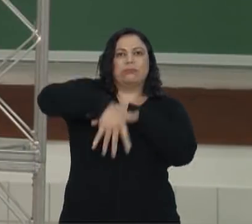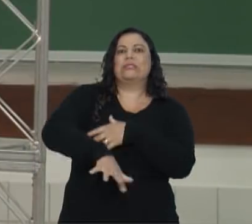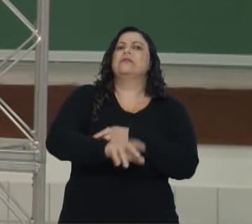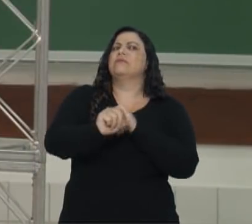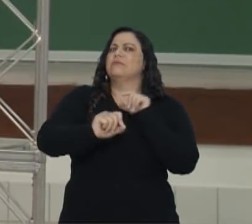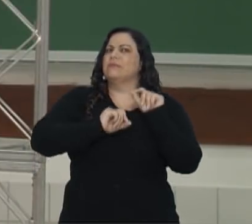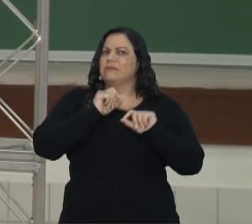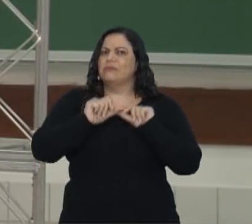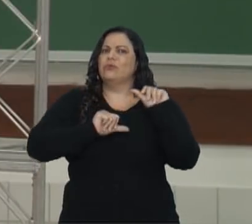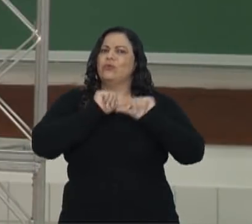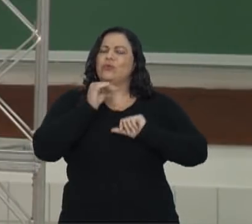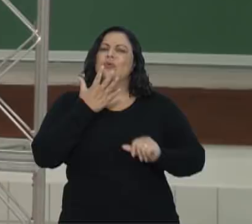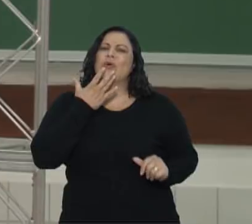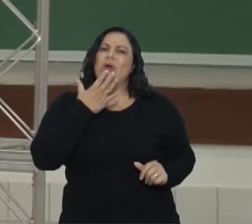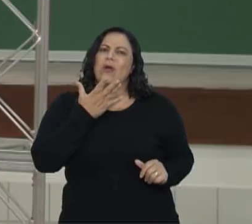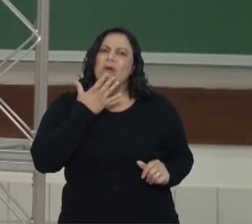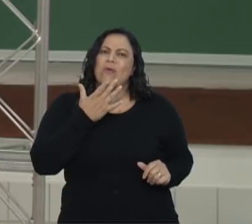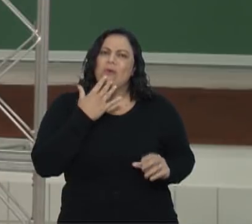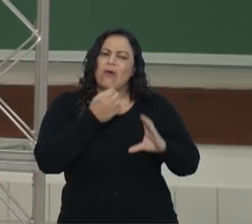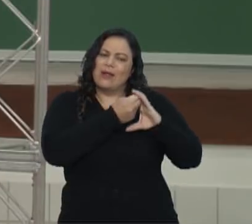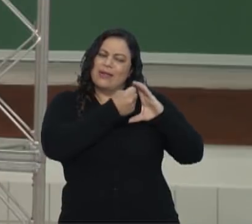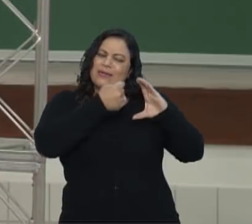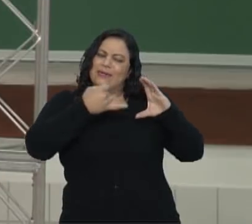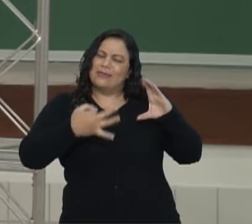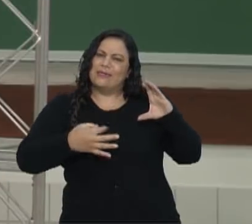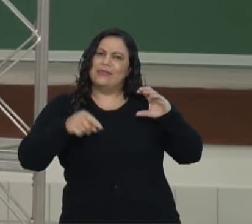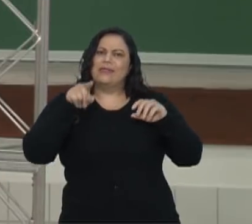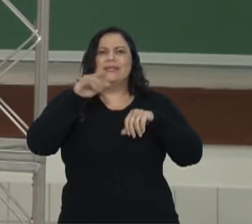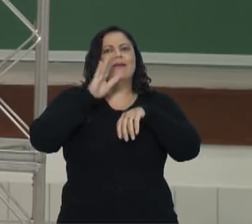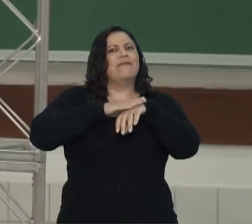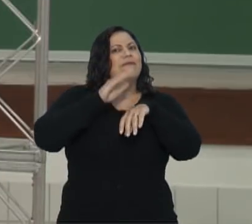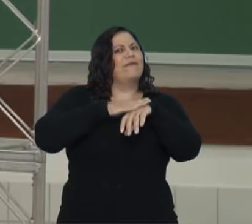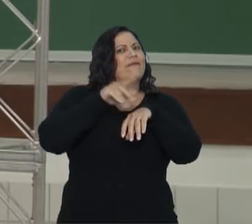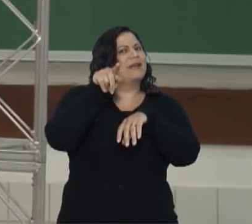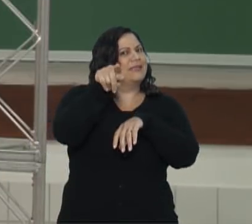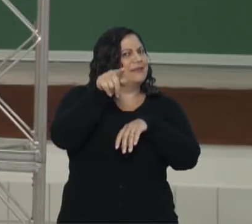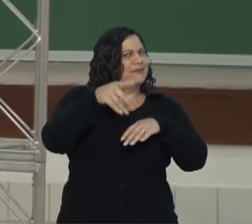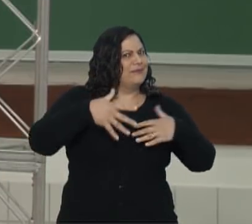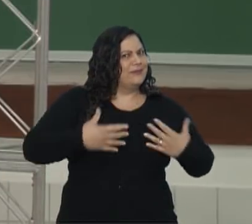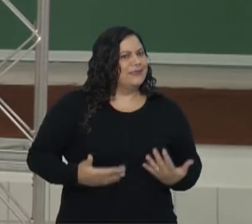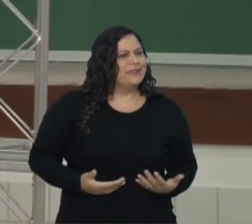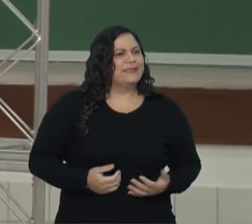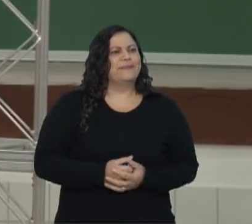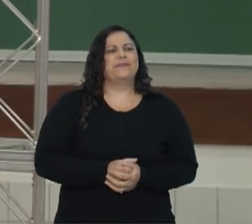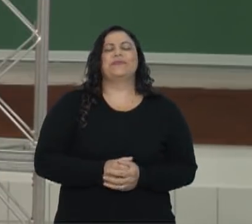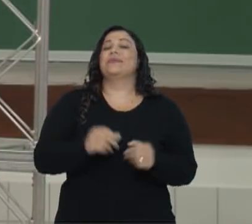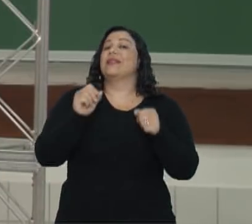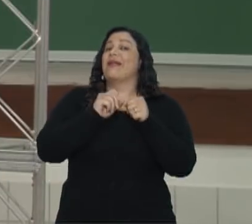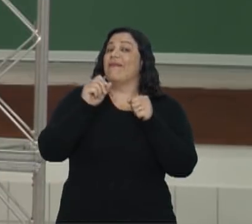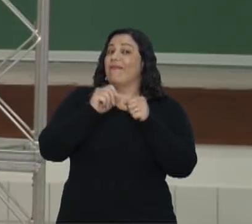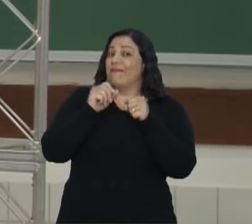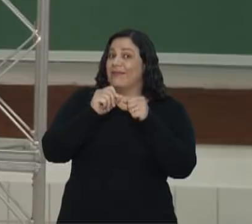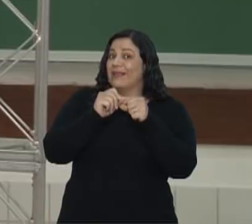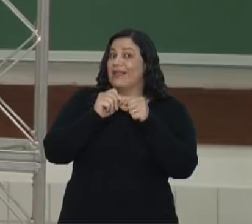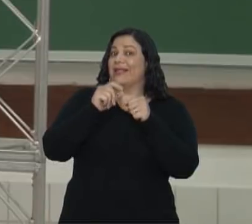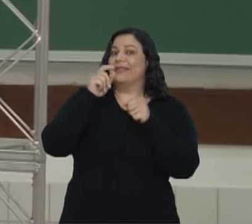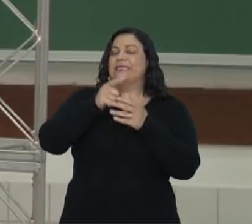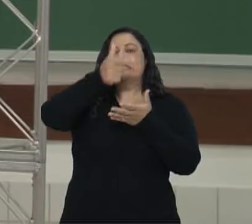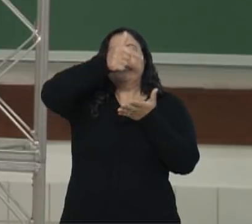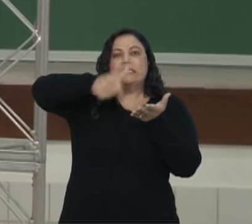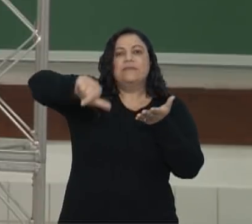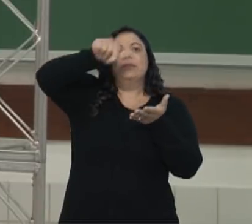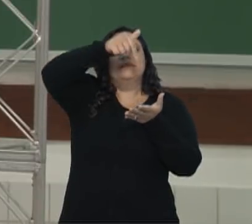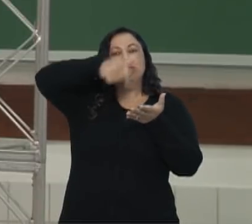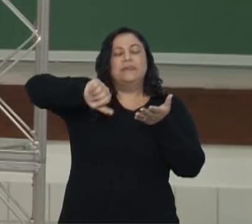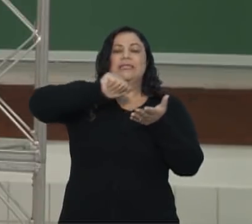as características. Então, eu quero que você faça isso. Realize, repita esse exercício, essa atividade na